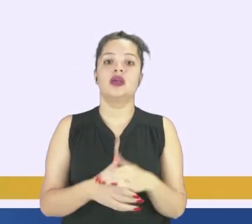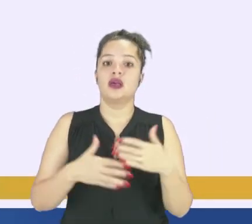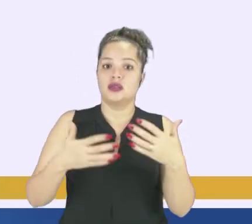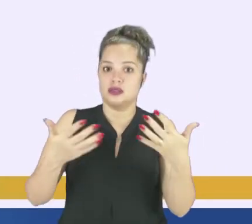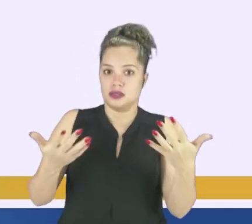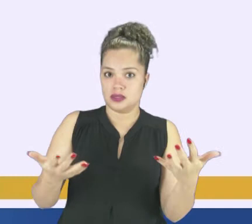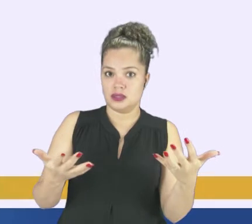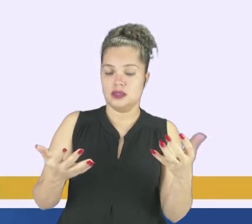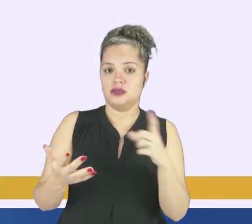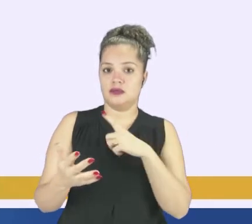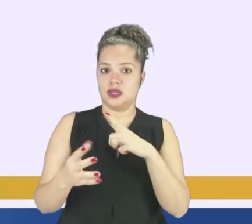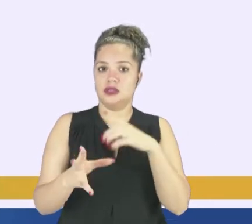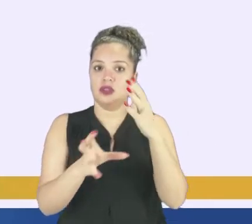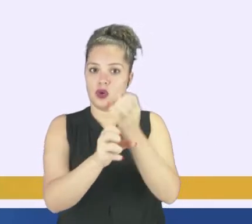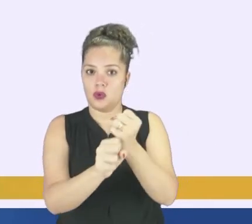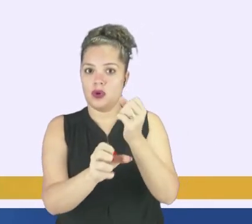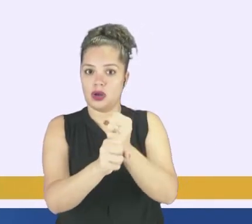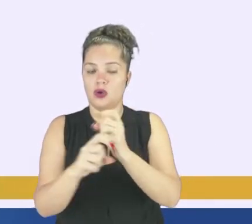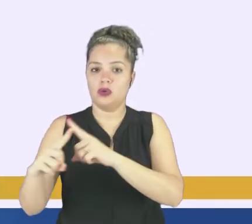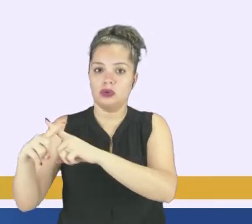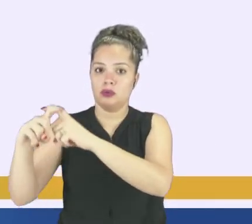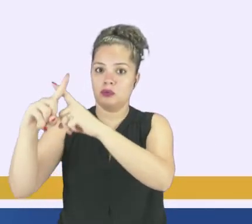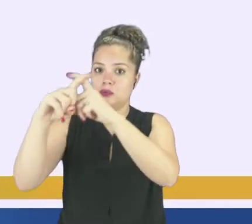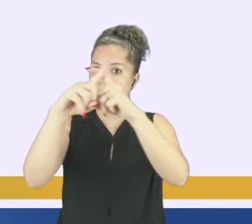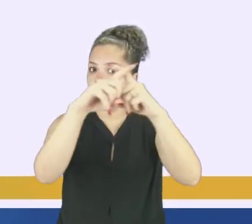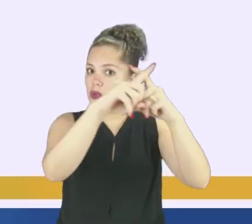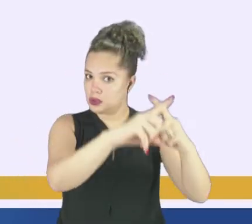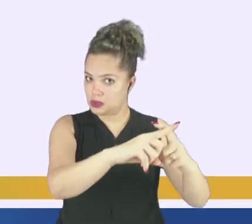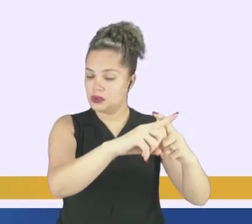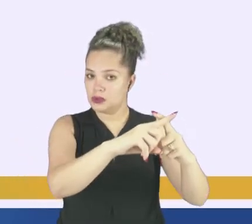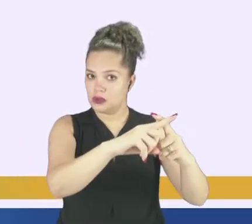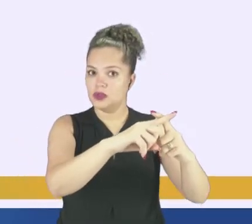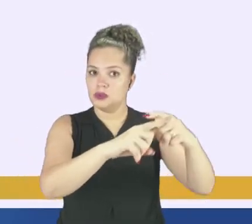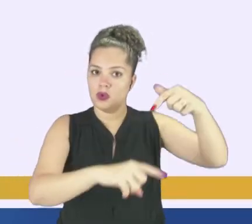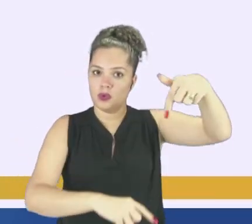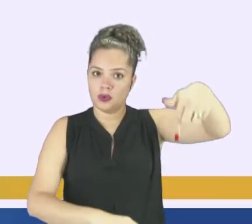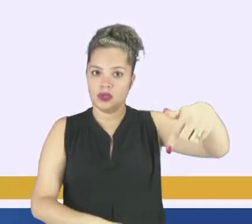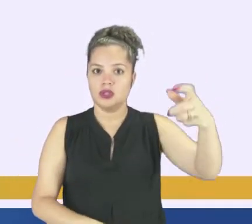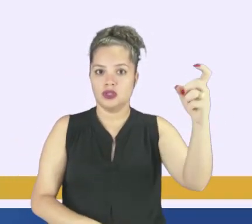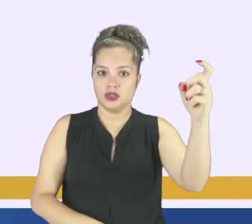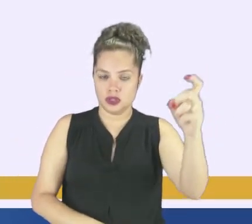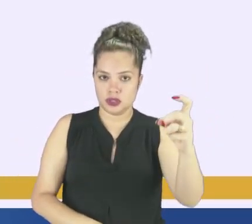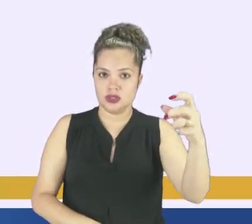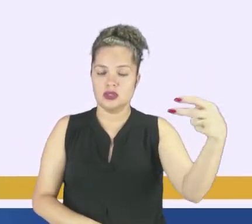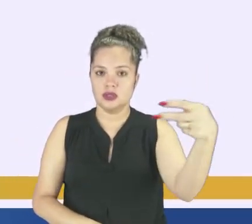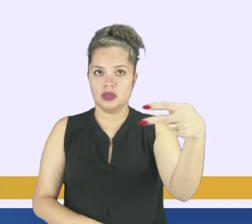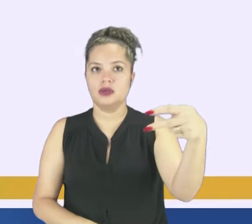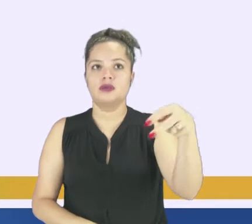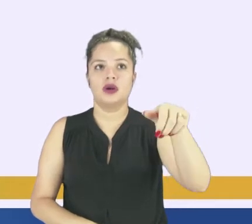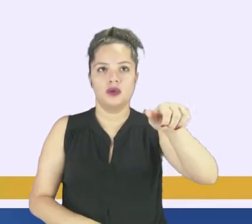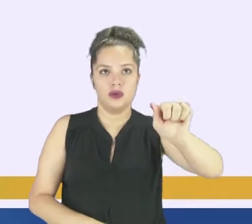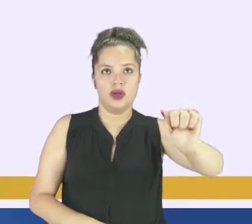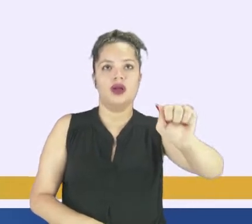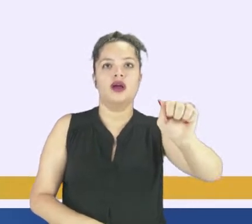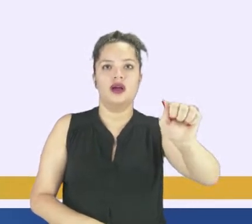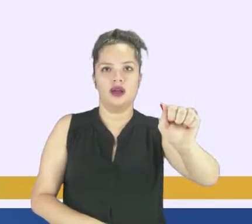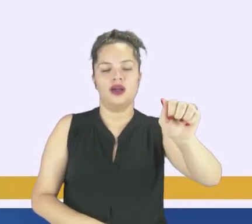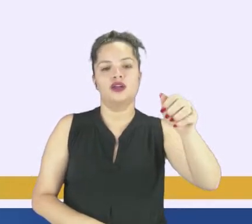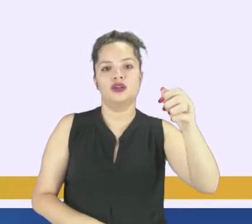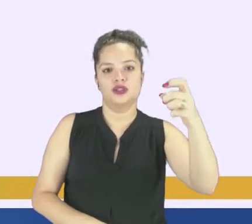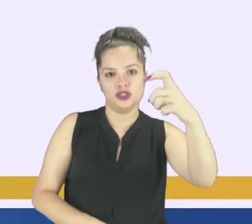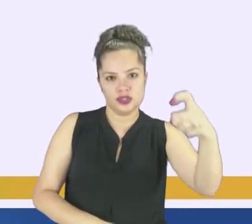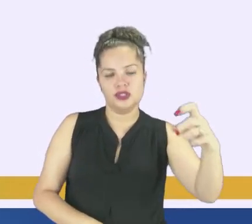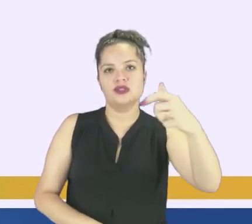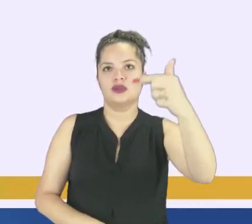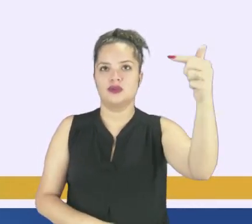vai gerar um polinômio, ou seja, o q de x é igual a ax ao quadrado mais